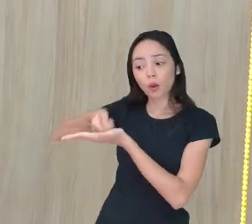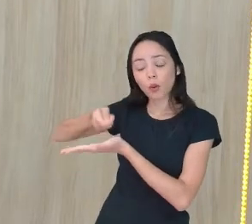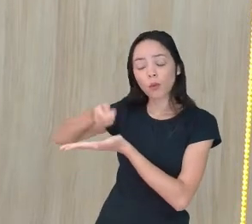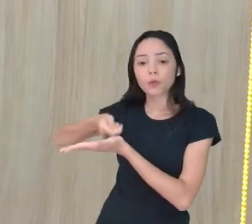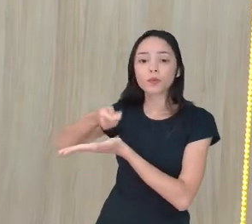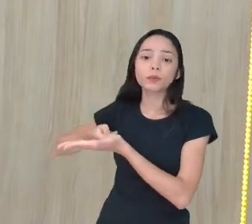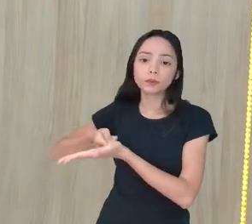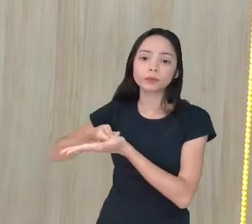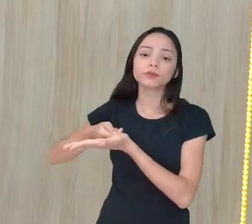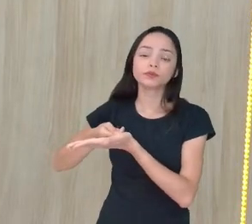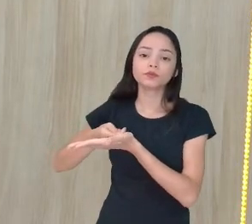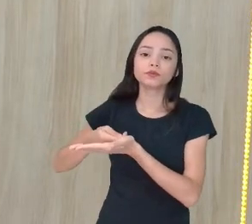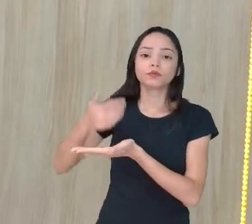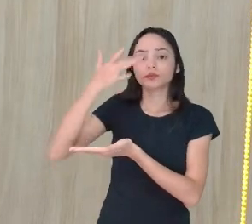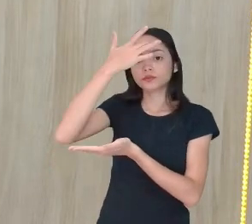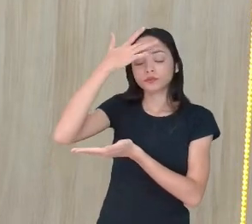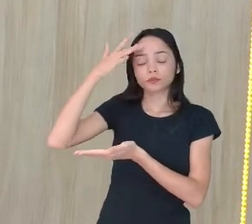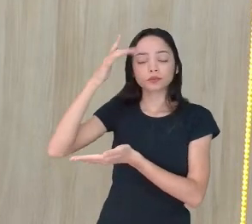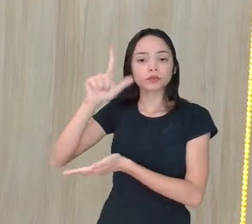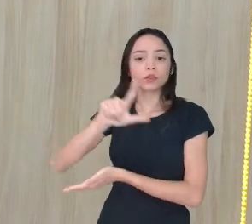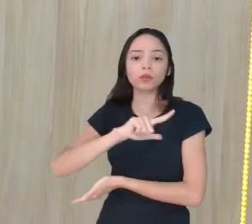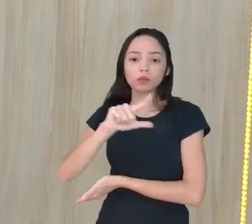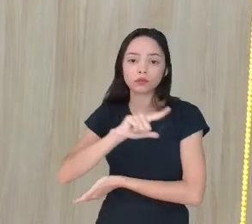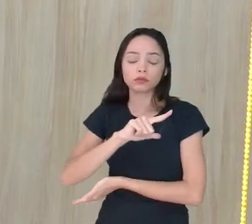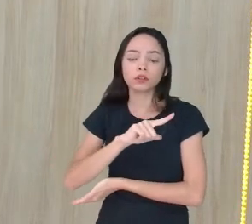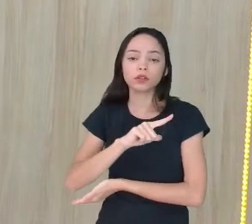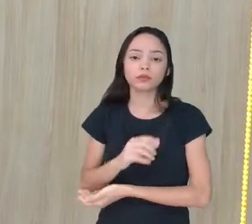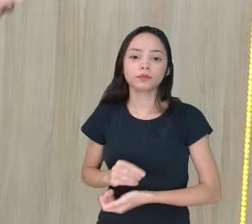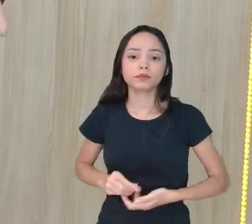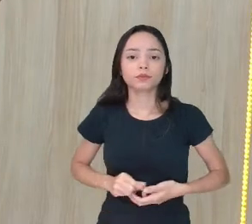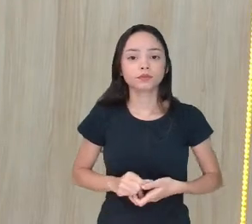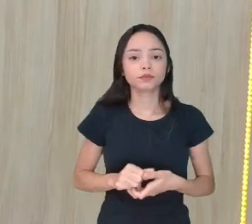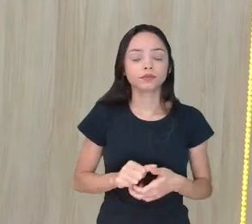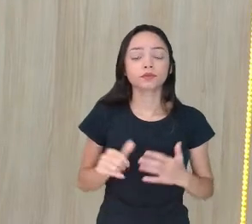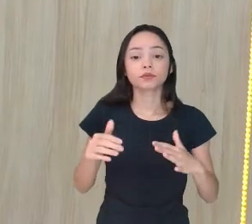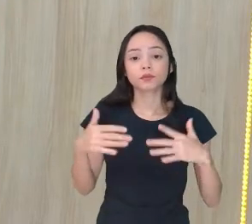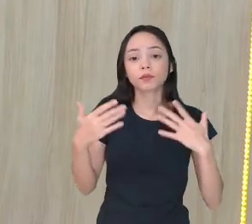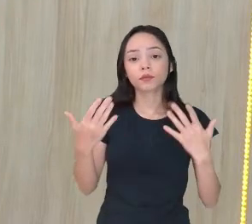que essas pessoas possuem. Então, uma coisa